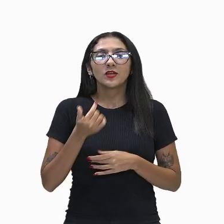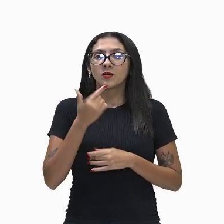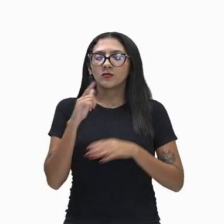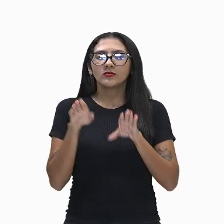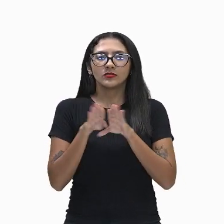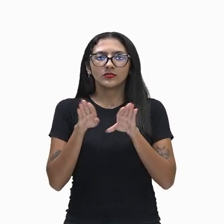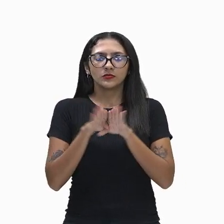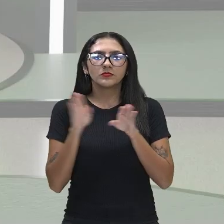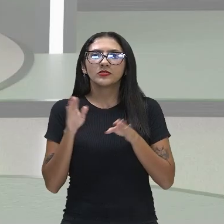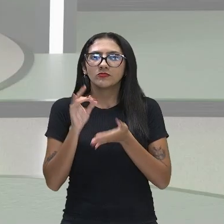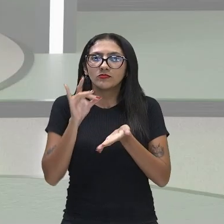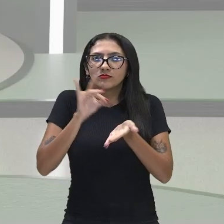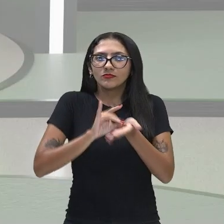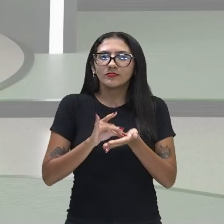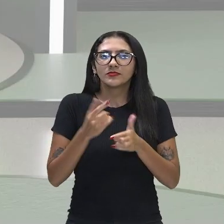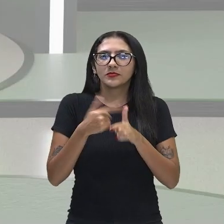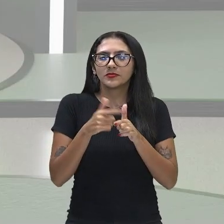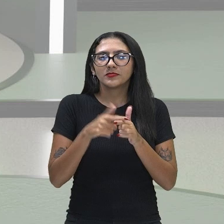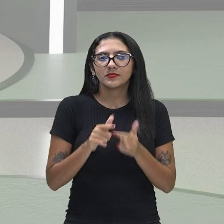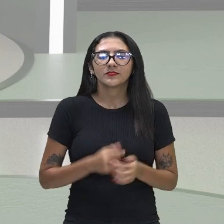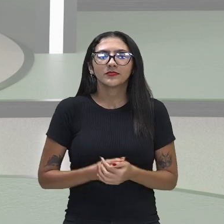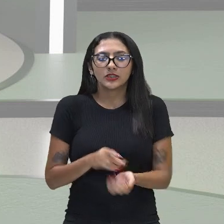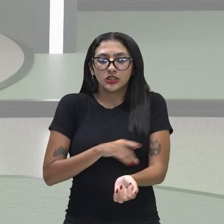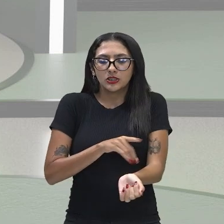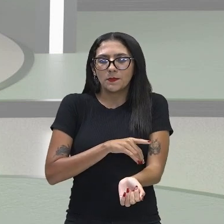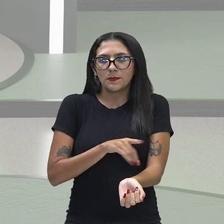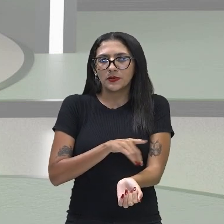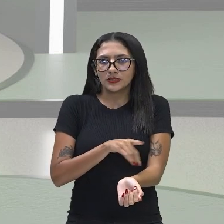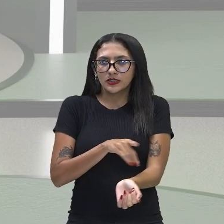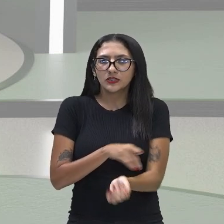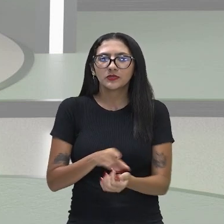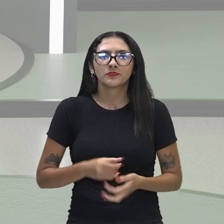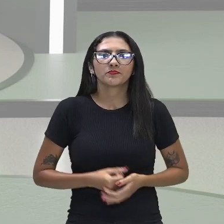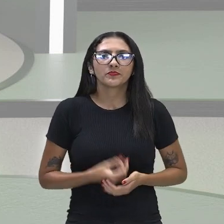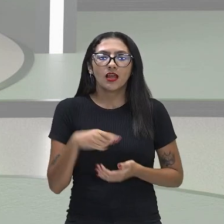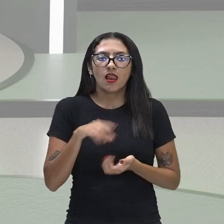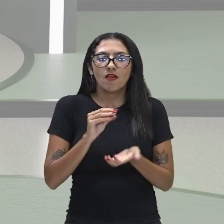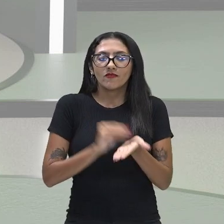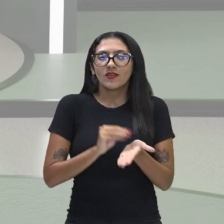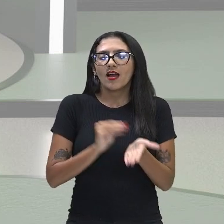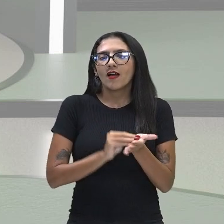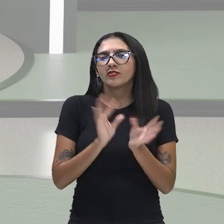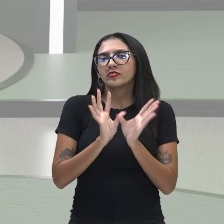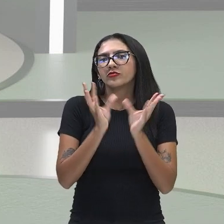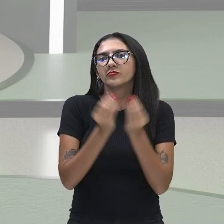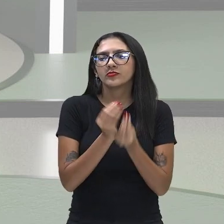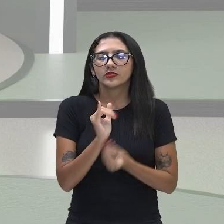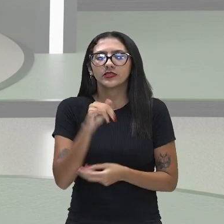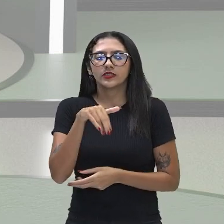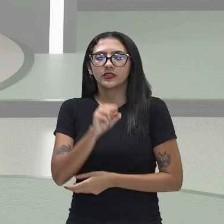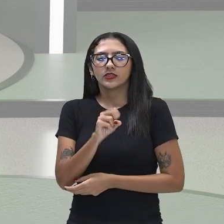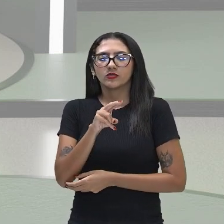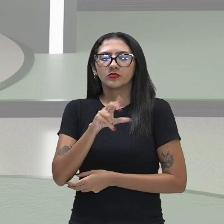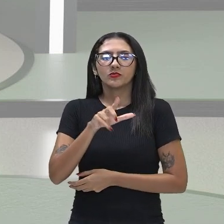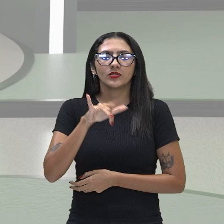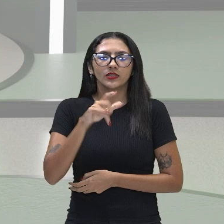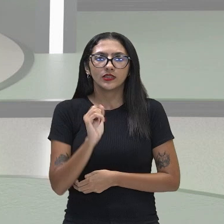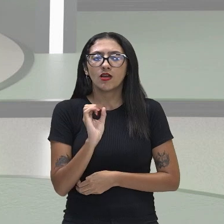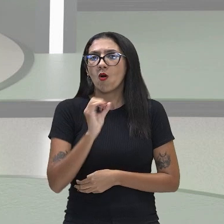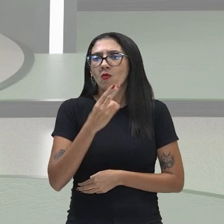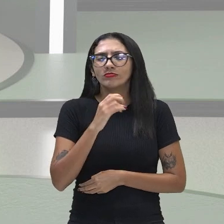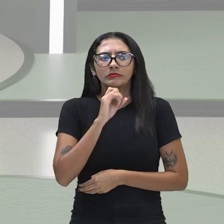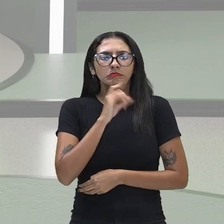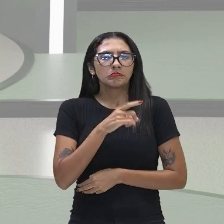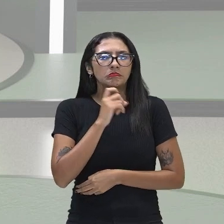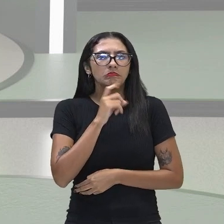muito séria, é a diabetes, causada pela falta de insulina ou pela incapacidade do corpo